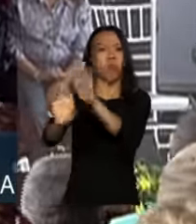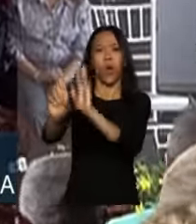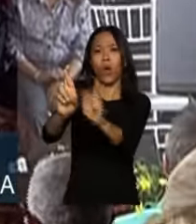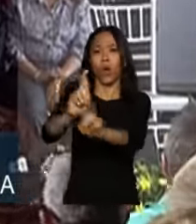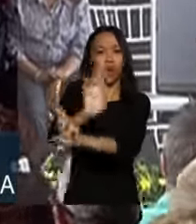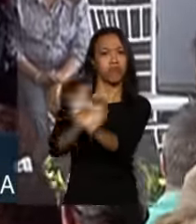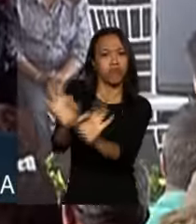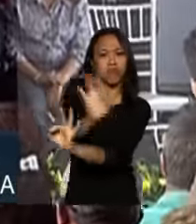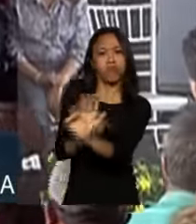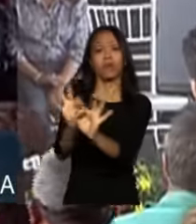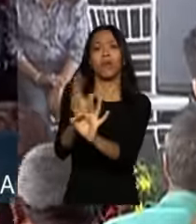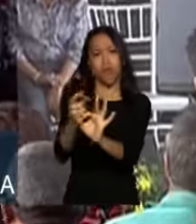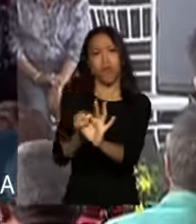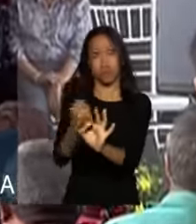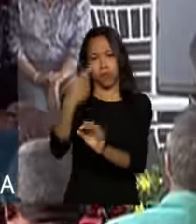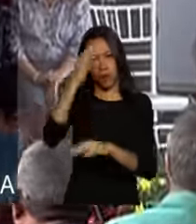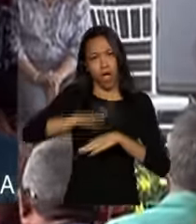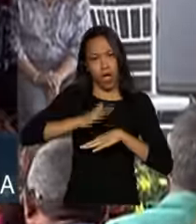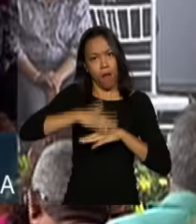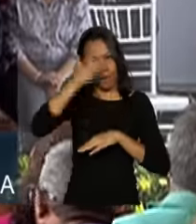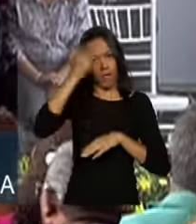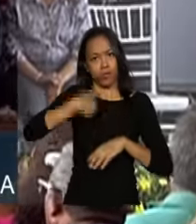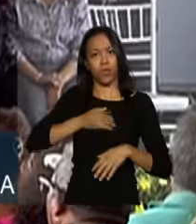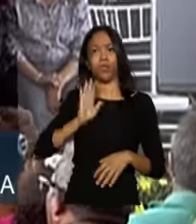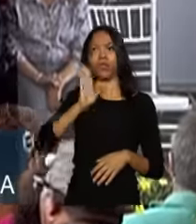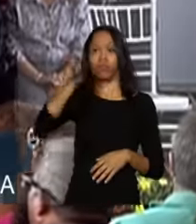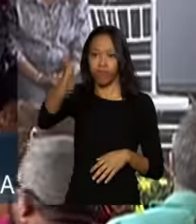é possível contratar de forma individual.